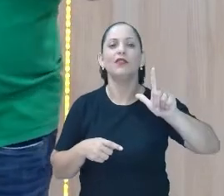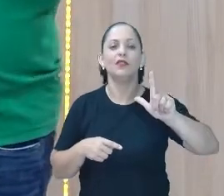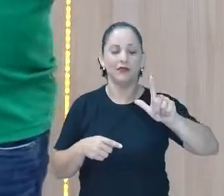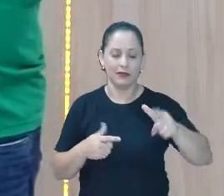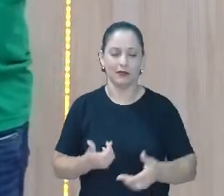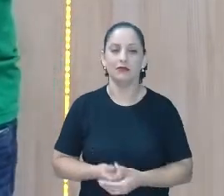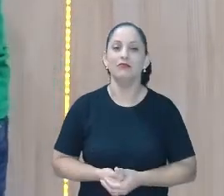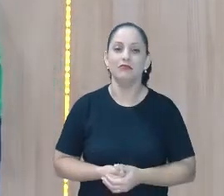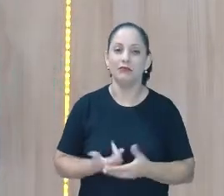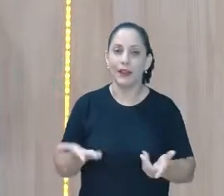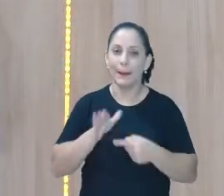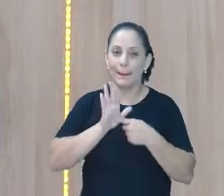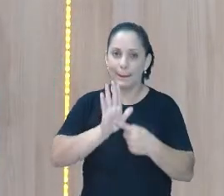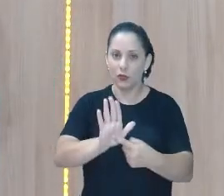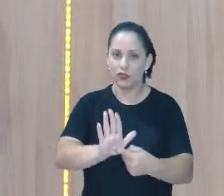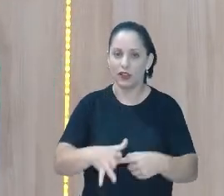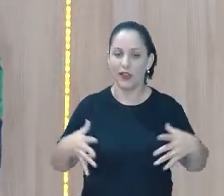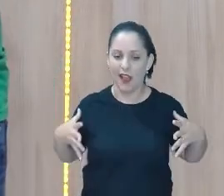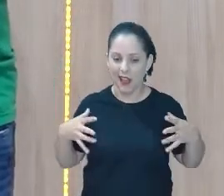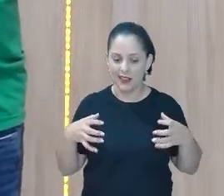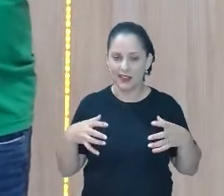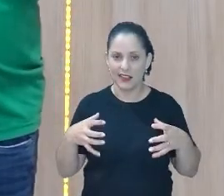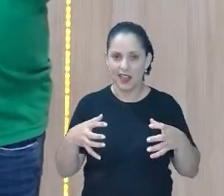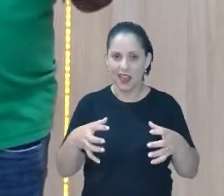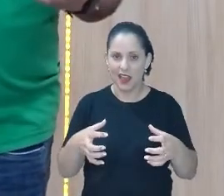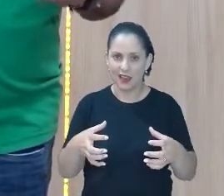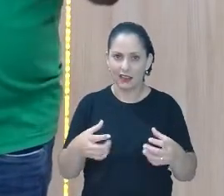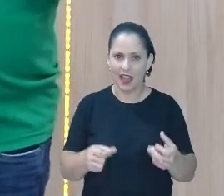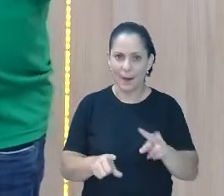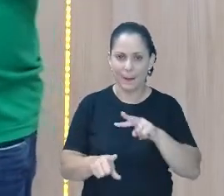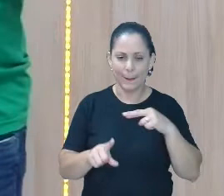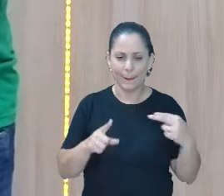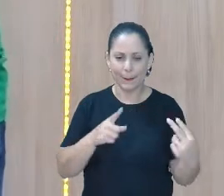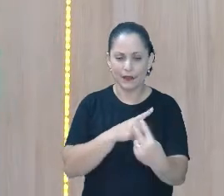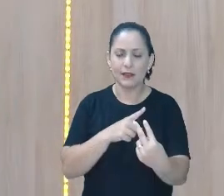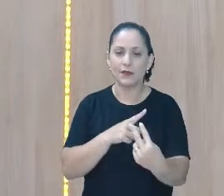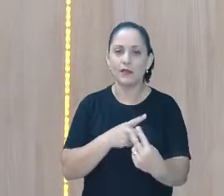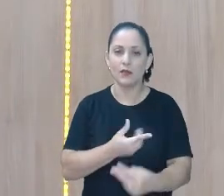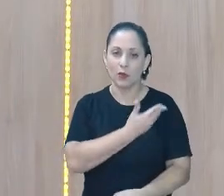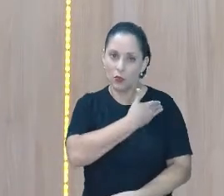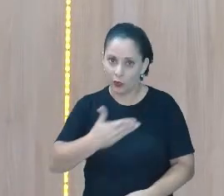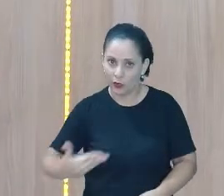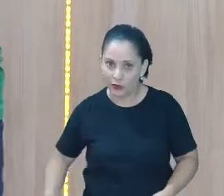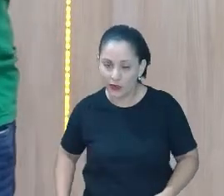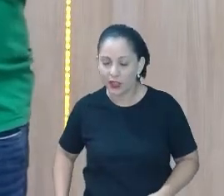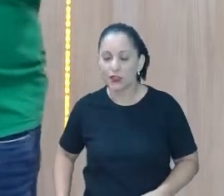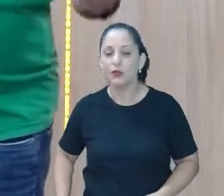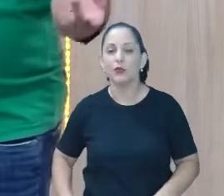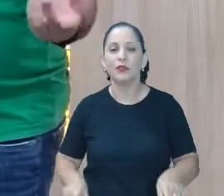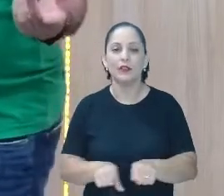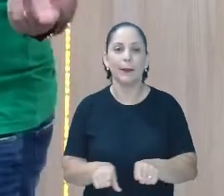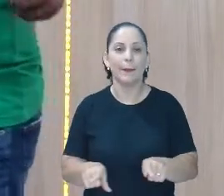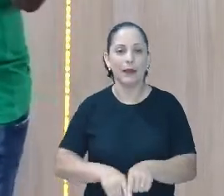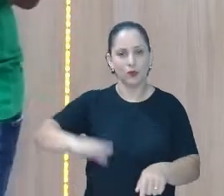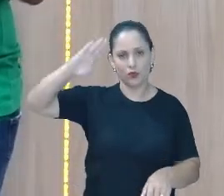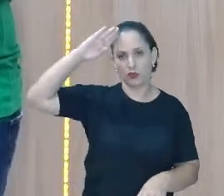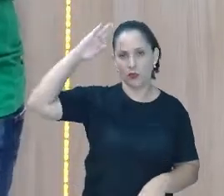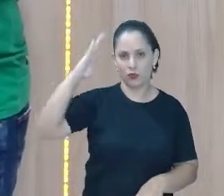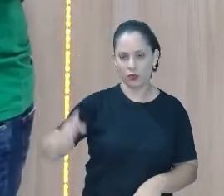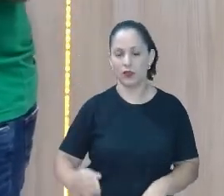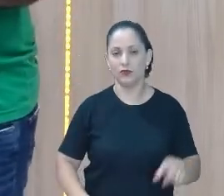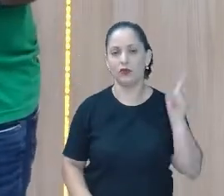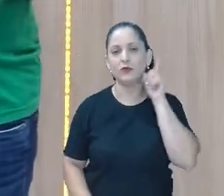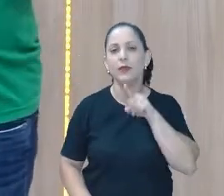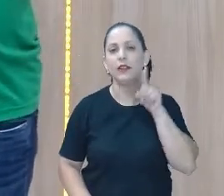batalha, sob a ótica dos soldados, né, e do governo norte-americano. Inclusive, ele